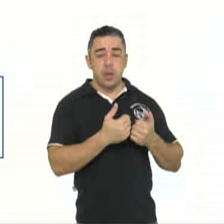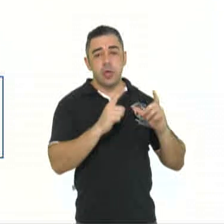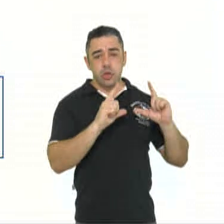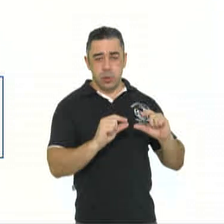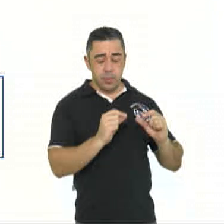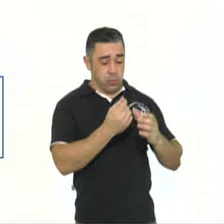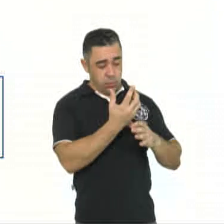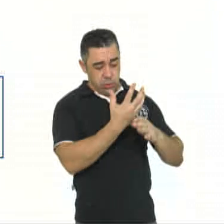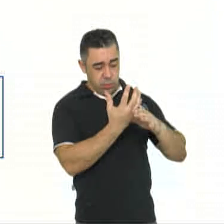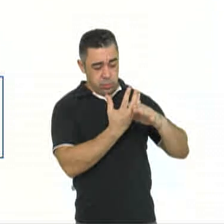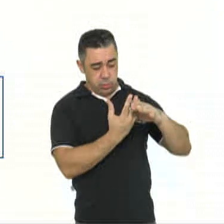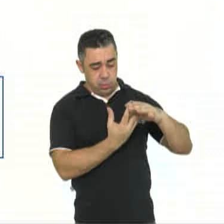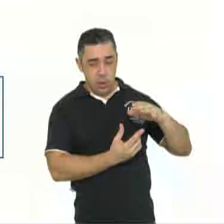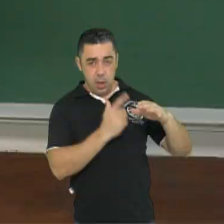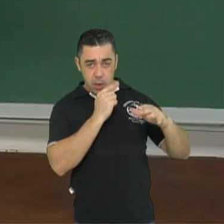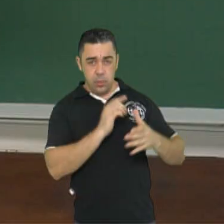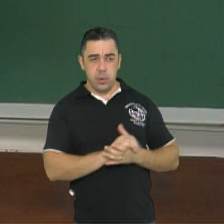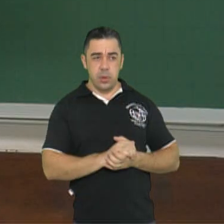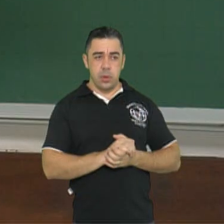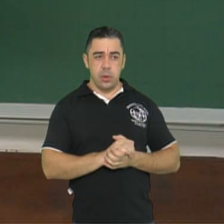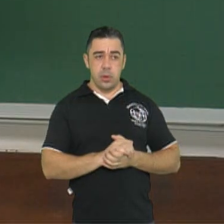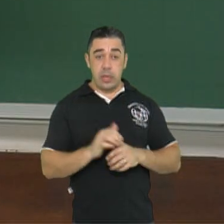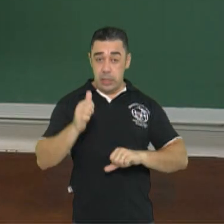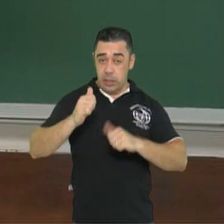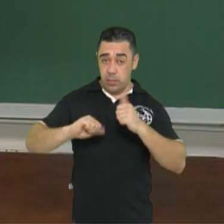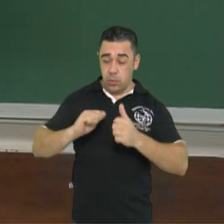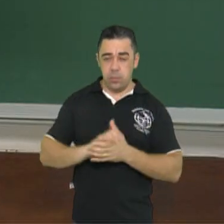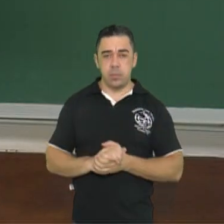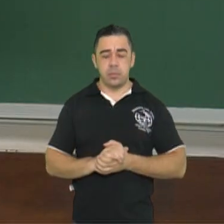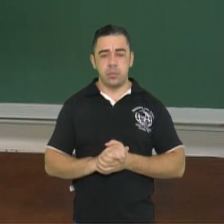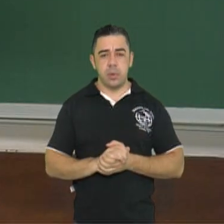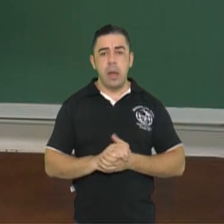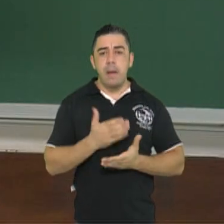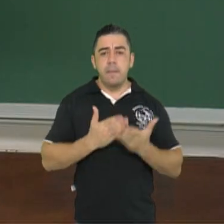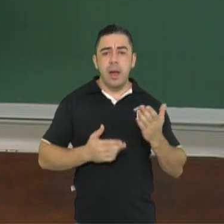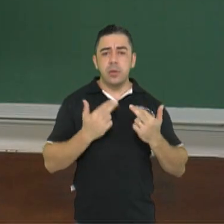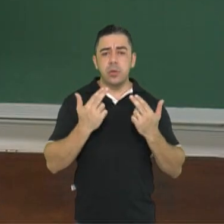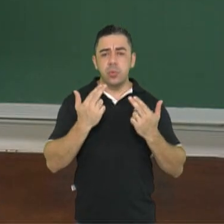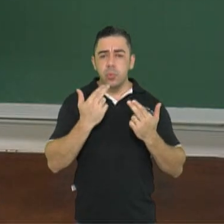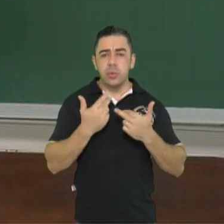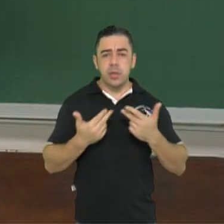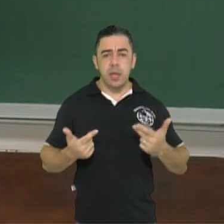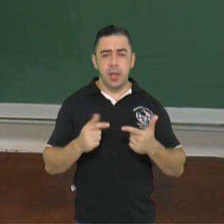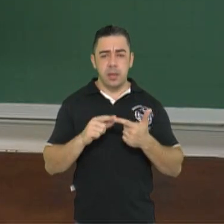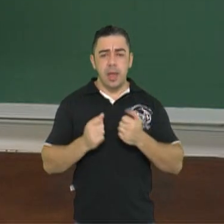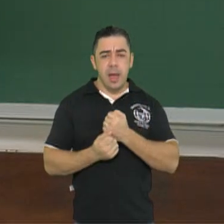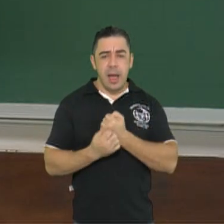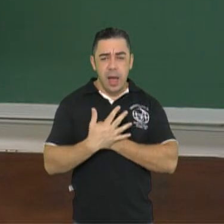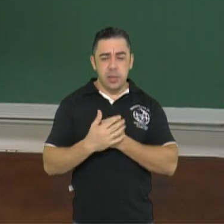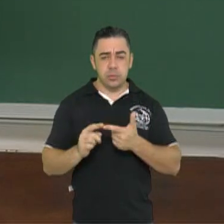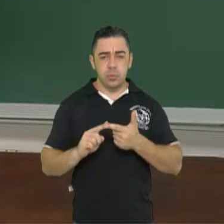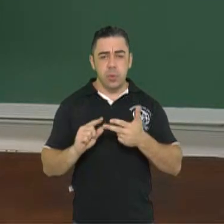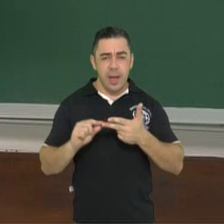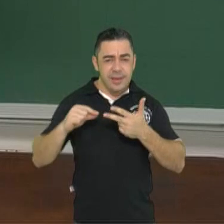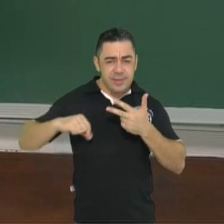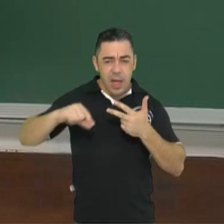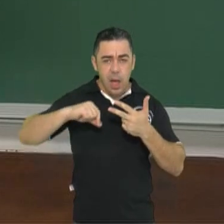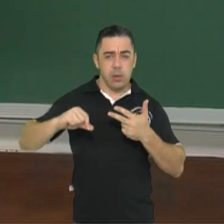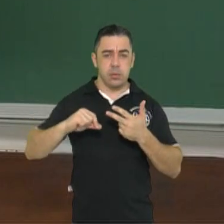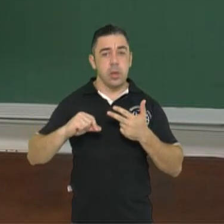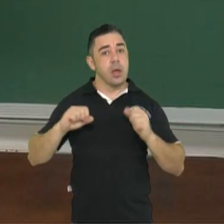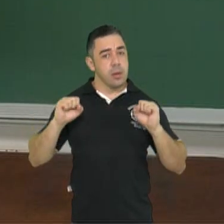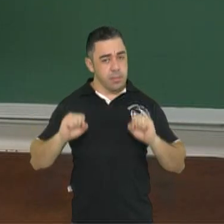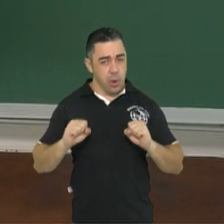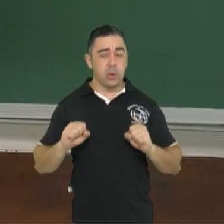sua permeabilidade. Tá? Fatores químicos, perda de nutriente, acidificação, salinização, também pode